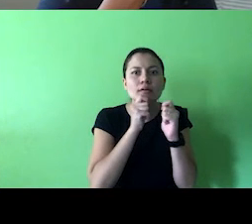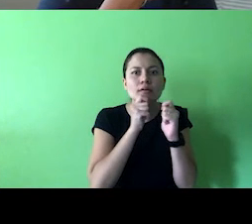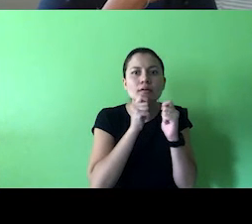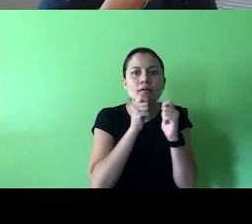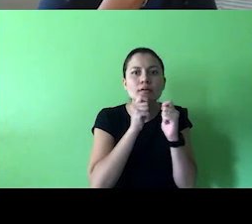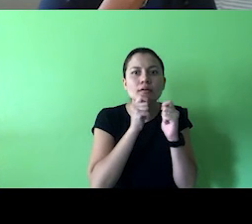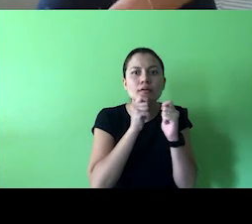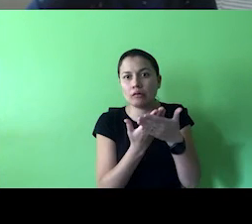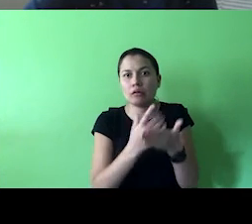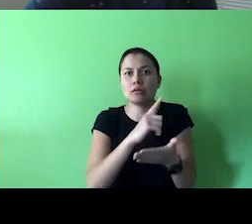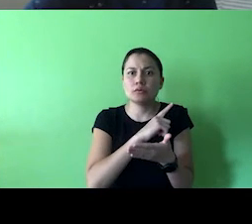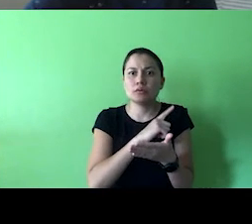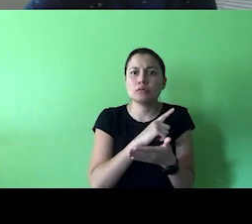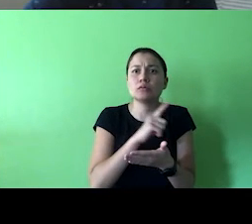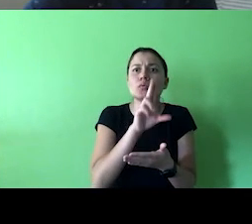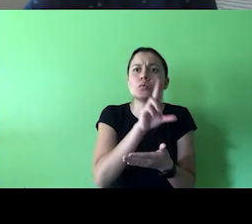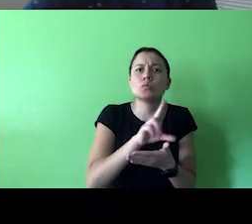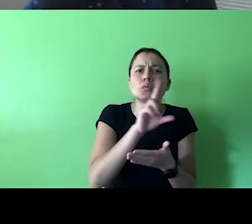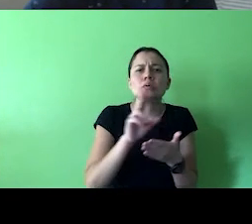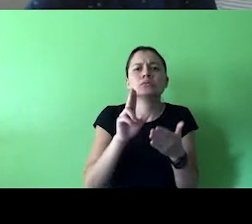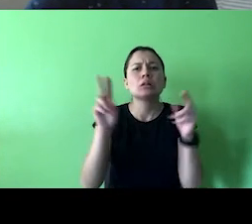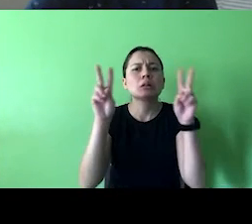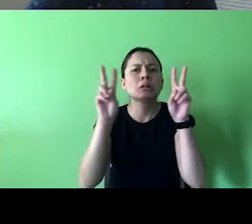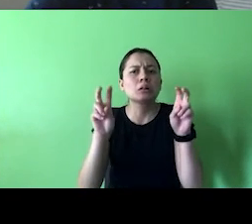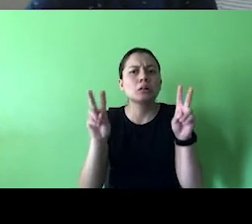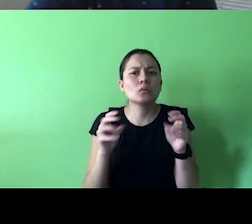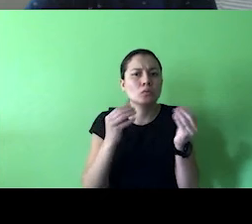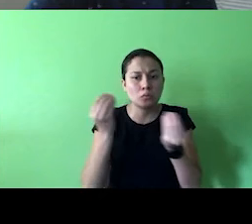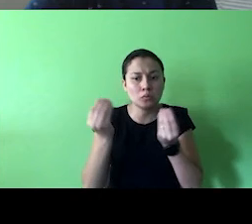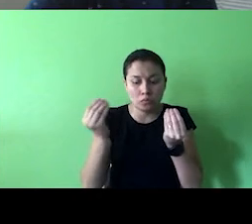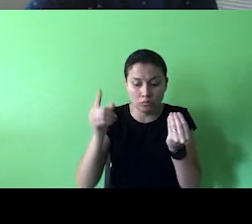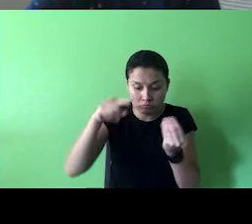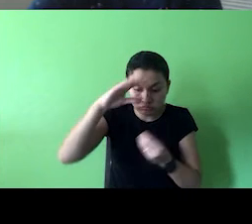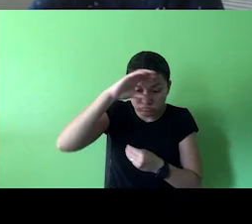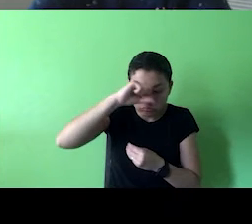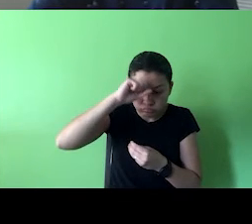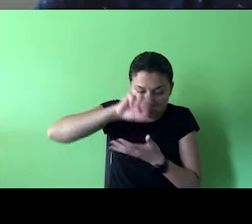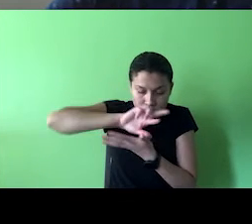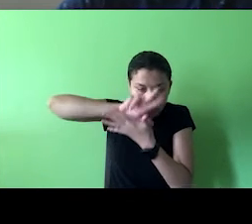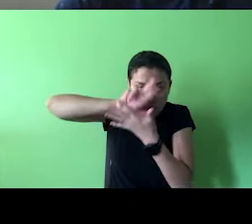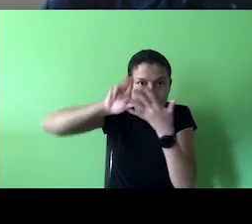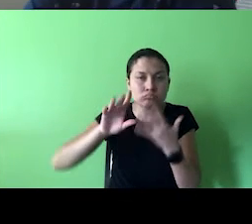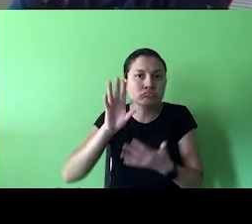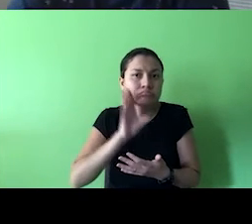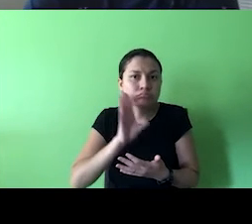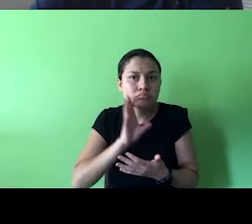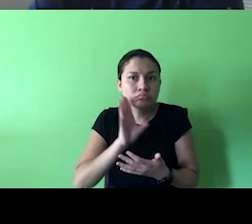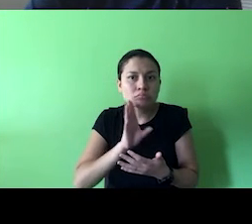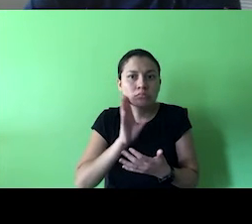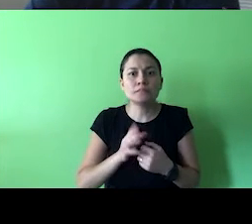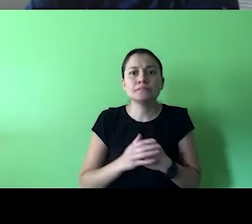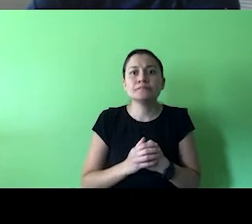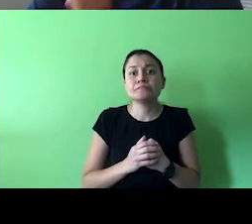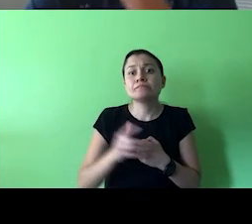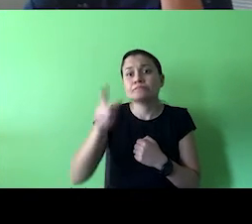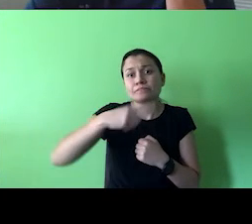qual a terminologia utilizar. Então, foi um alinhamento e um aprendizado muito interessante. Isso foi mútuo, né? Porque a gente pôde também passar para